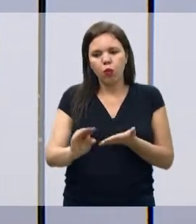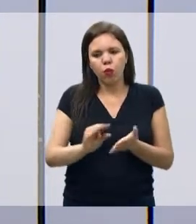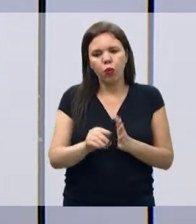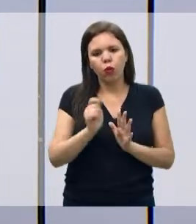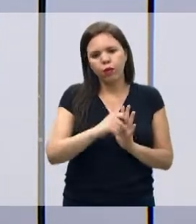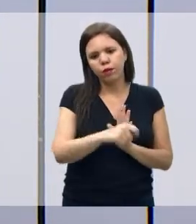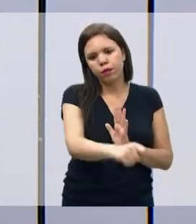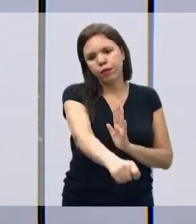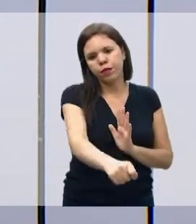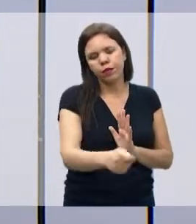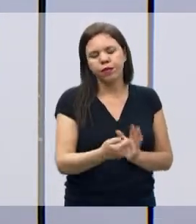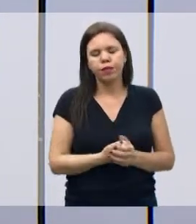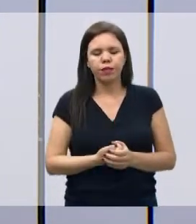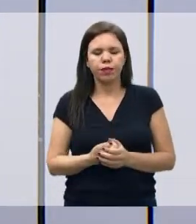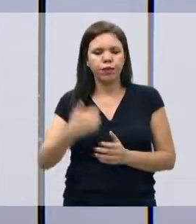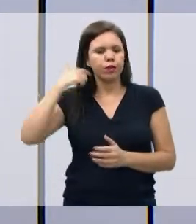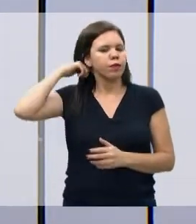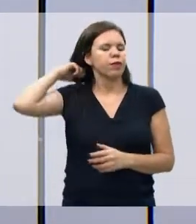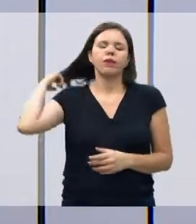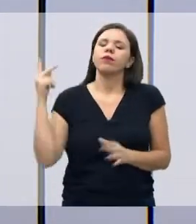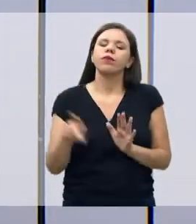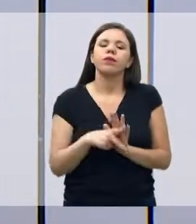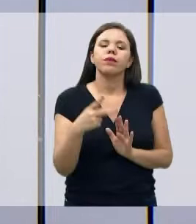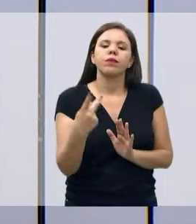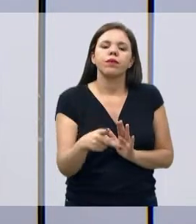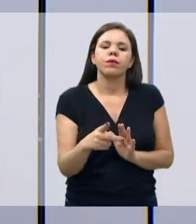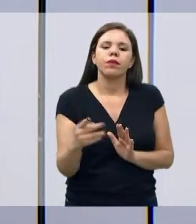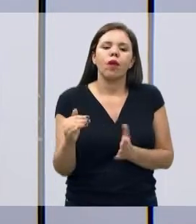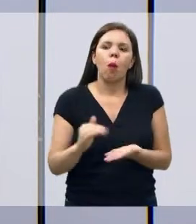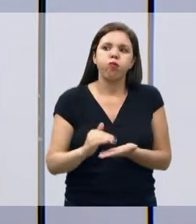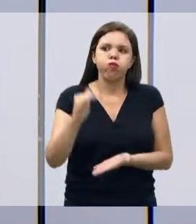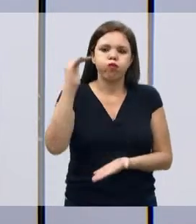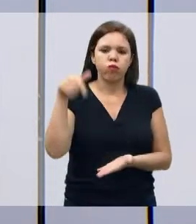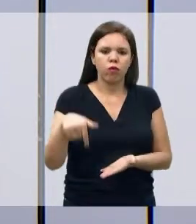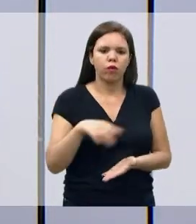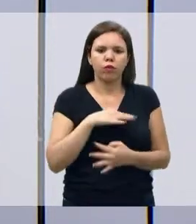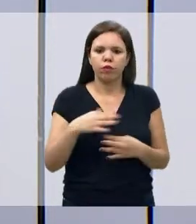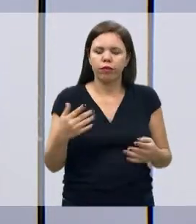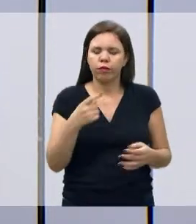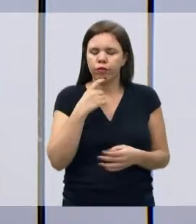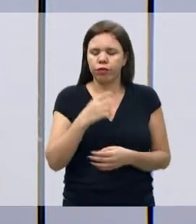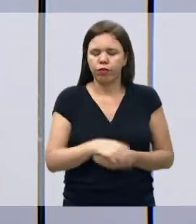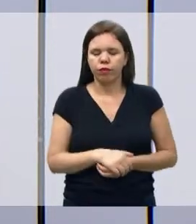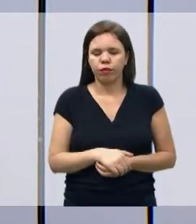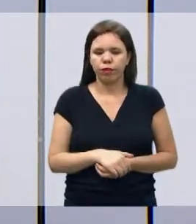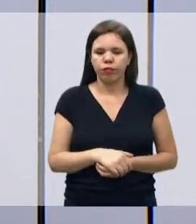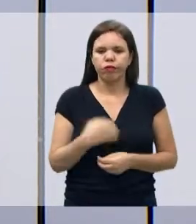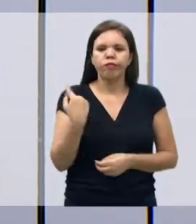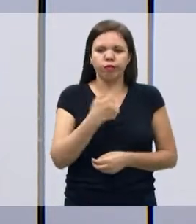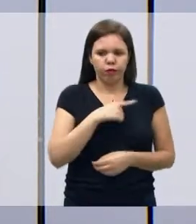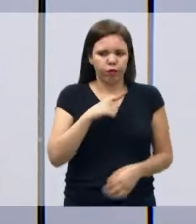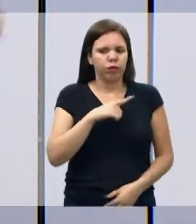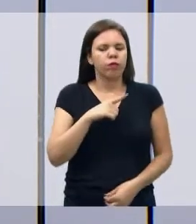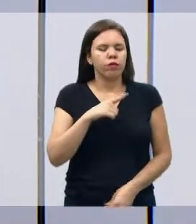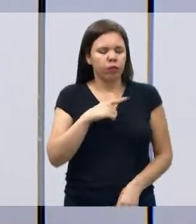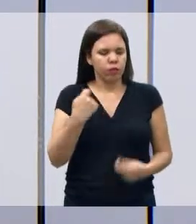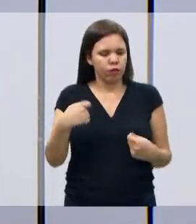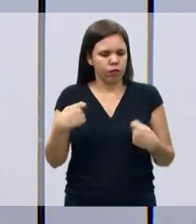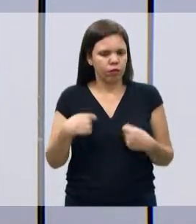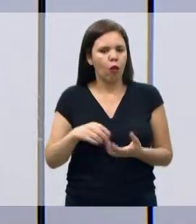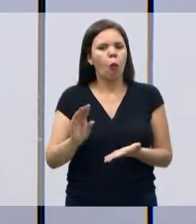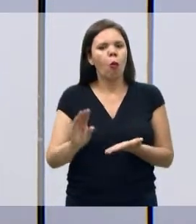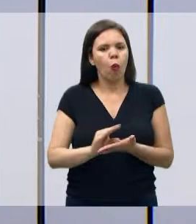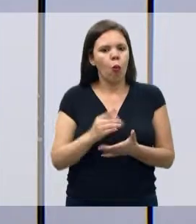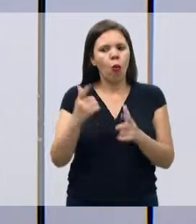mensal, subsídio que vai para ele é muito alto na nossa cidade. Então a gente teria que vir verba